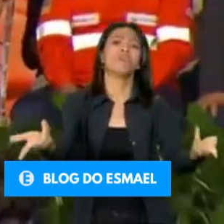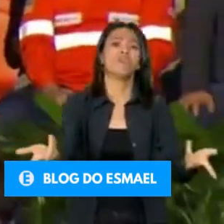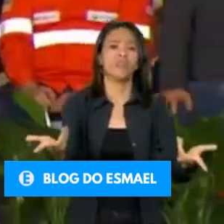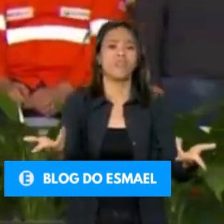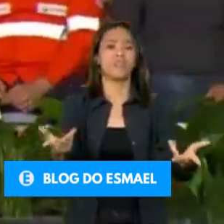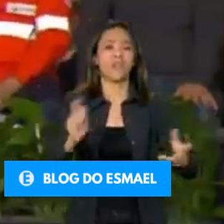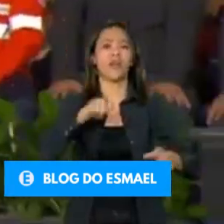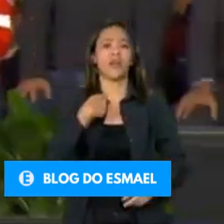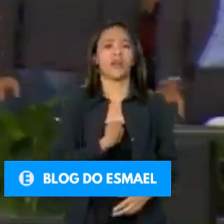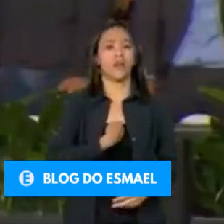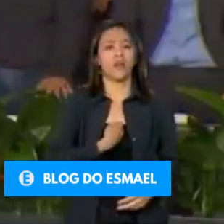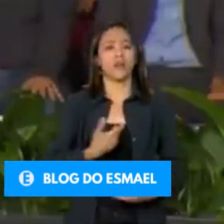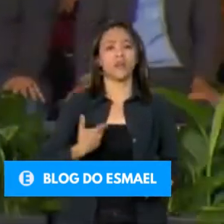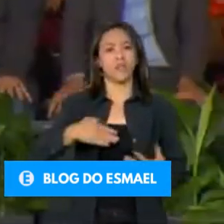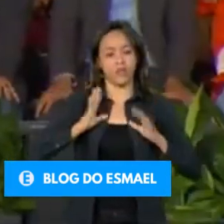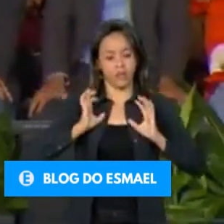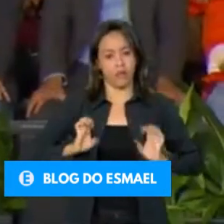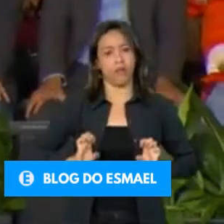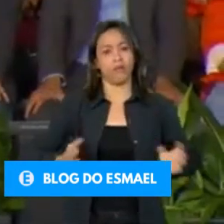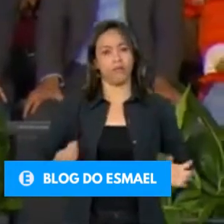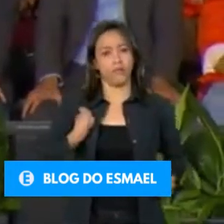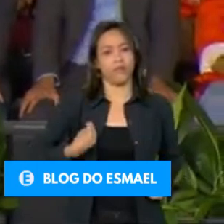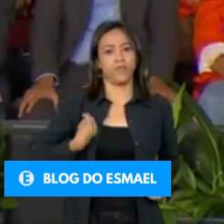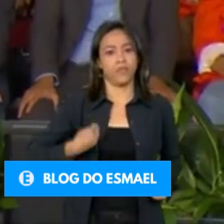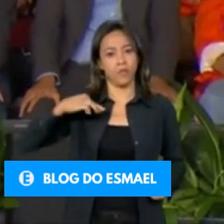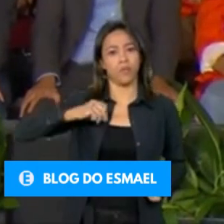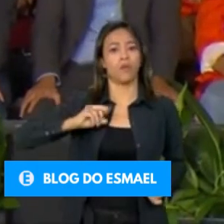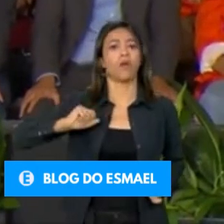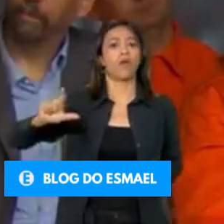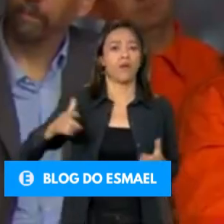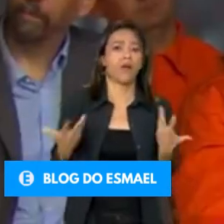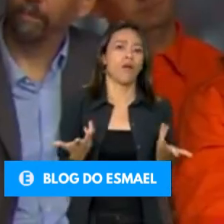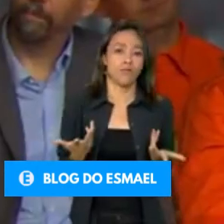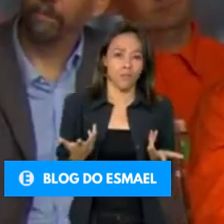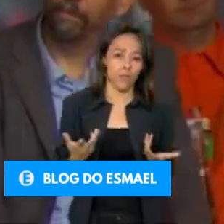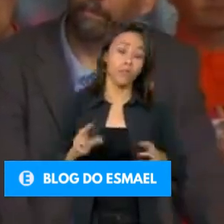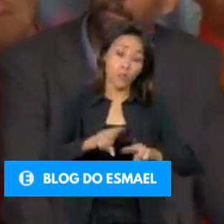a minha reputação? Então eu tomei a decisão.